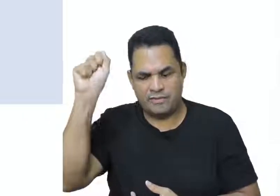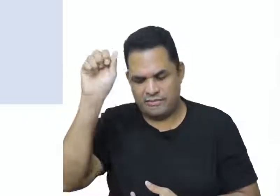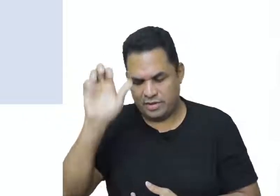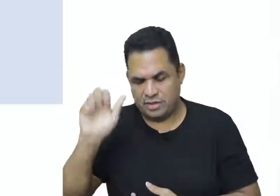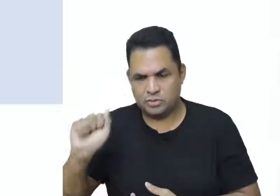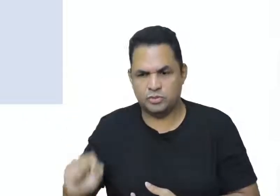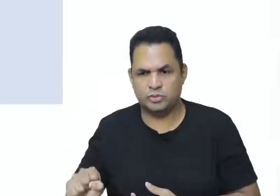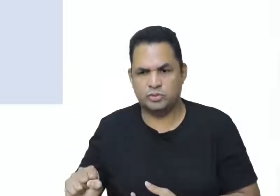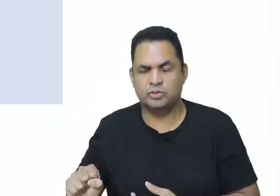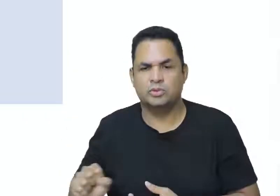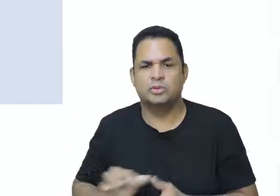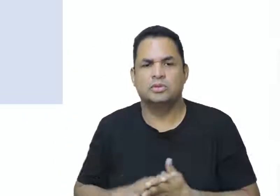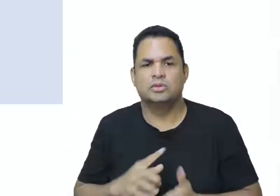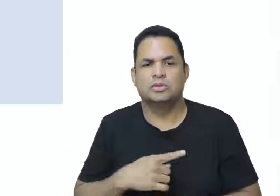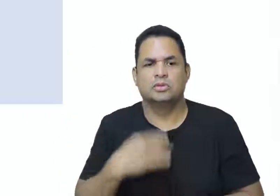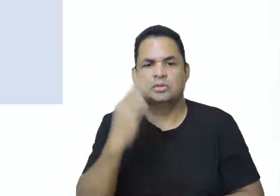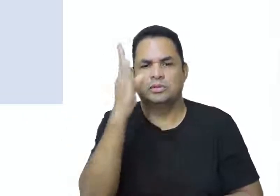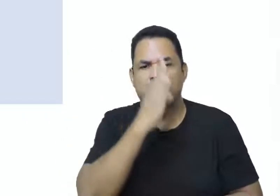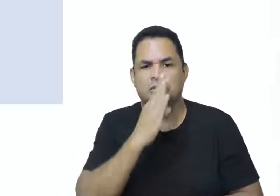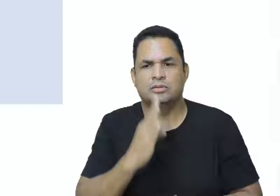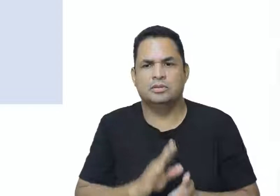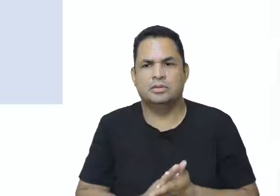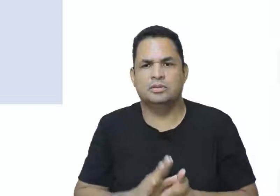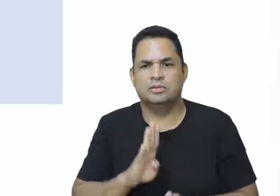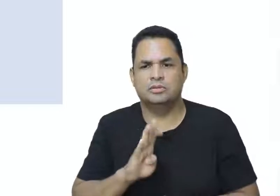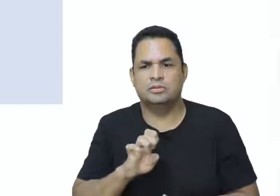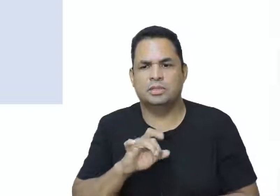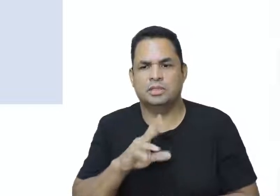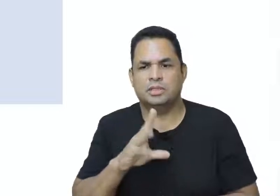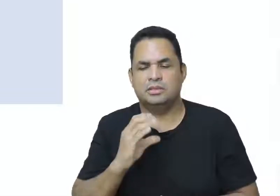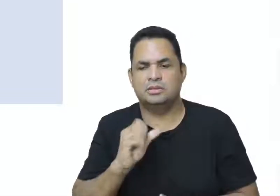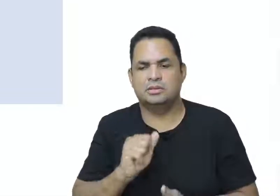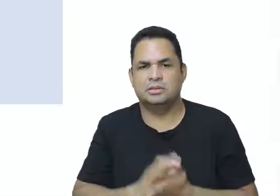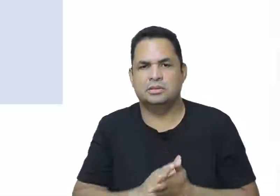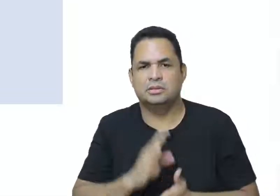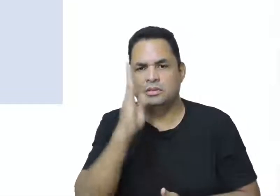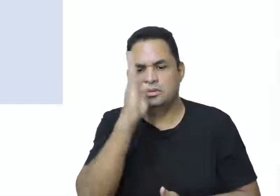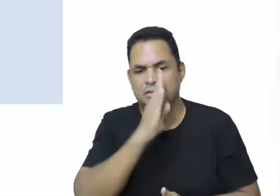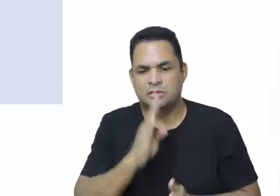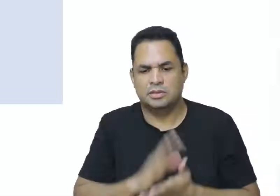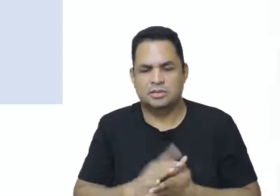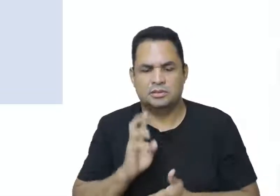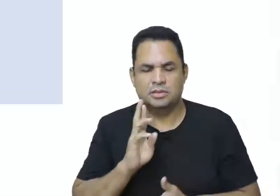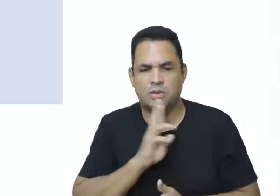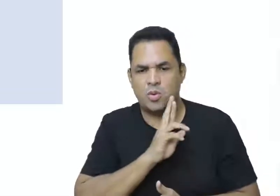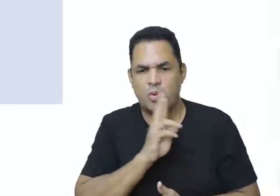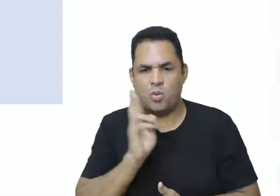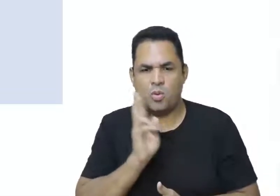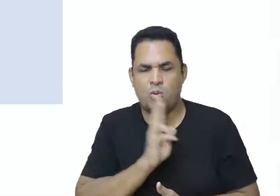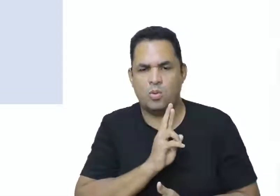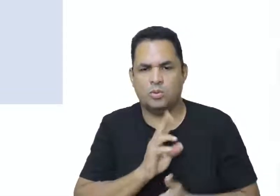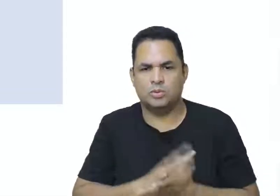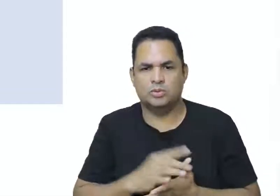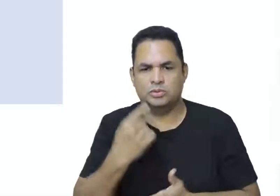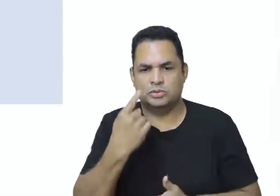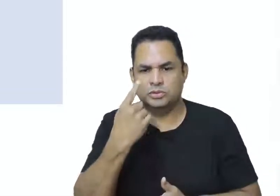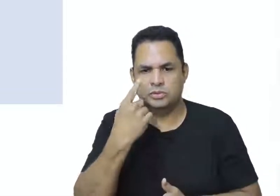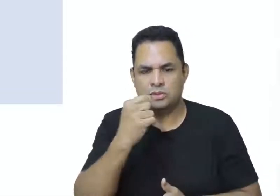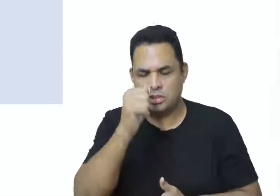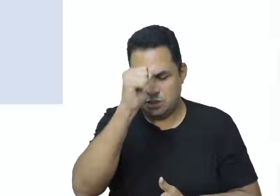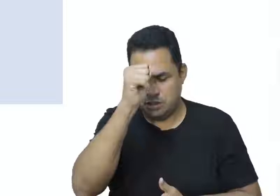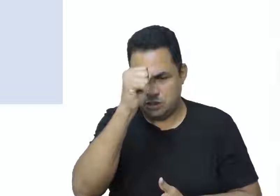Brasil, nós estamos falando dos BRICS: Brasil, Rússia, Índia,